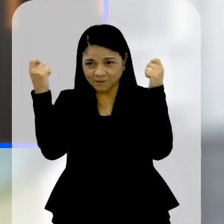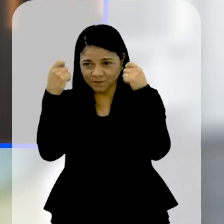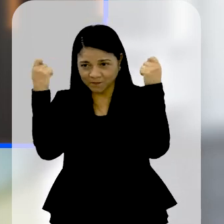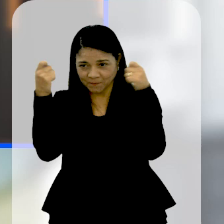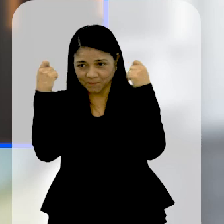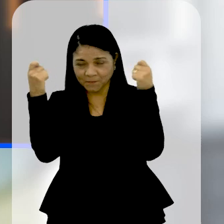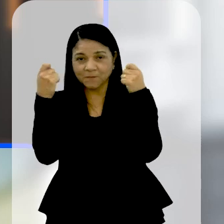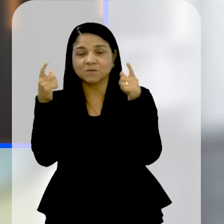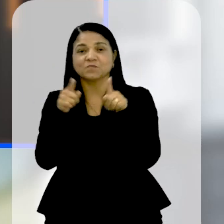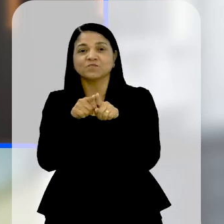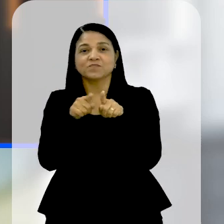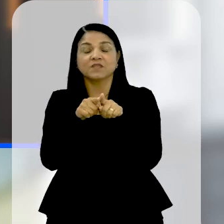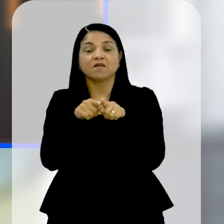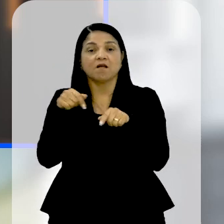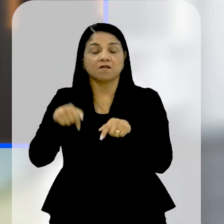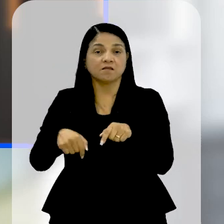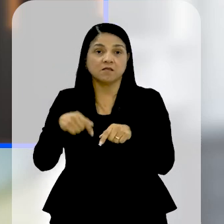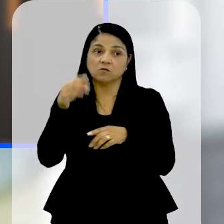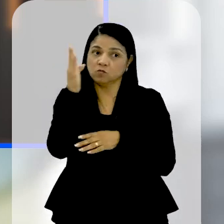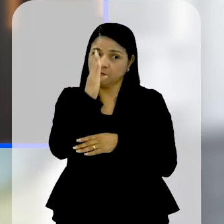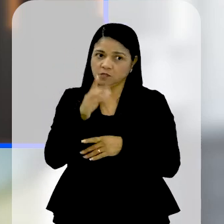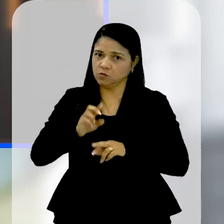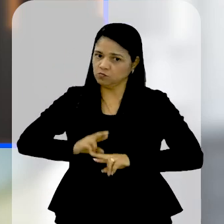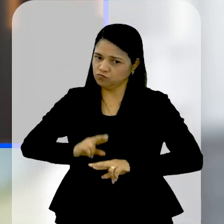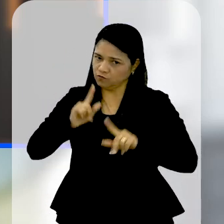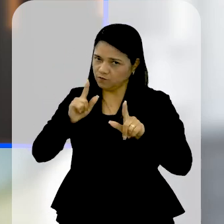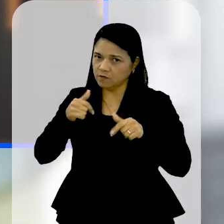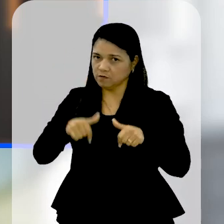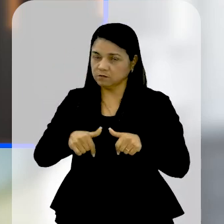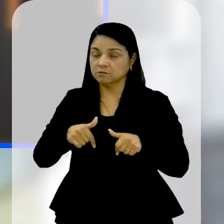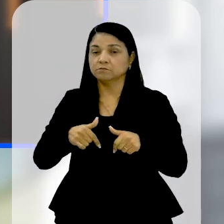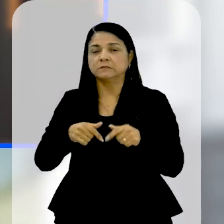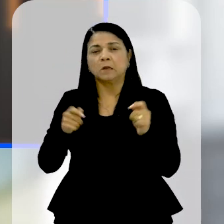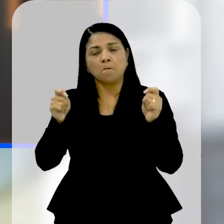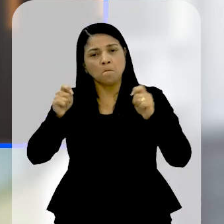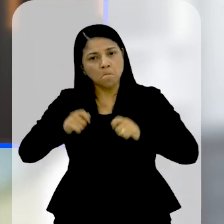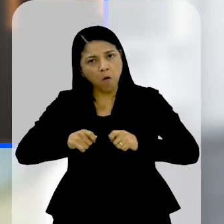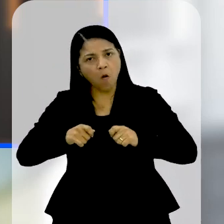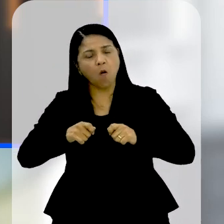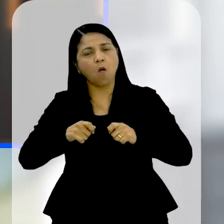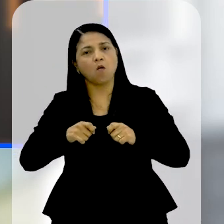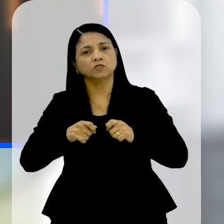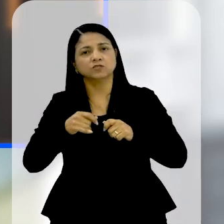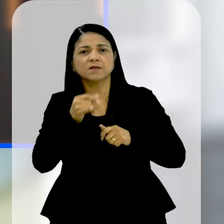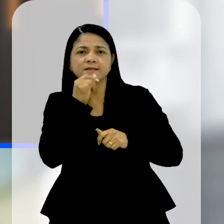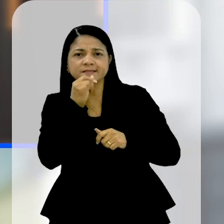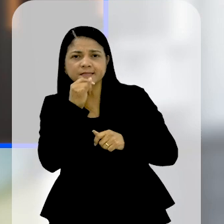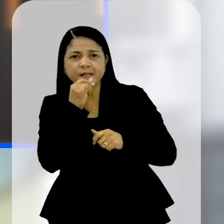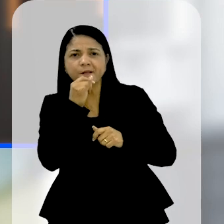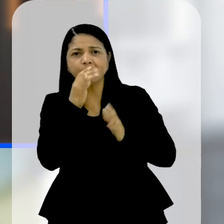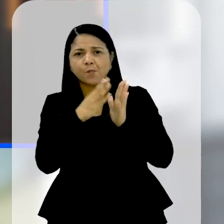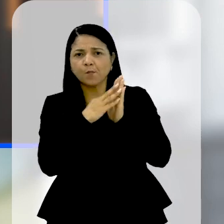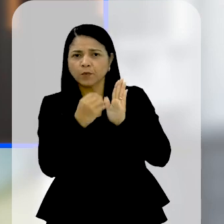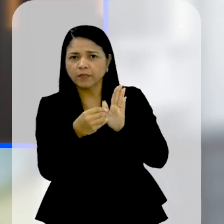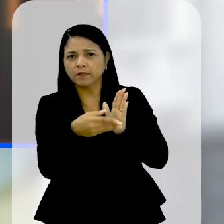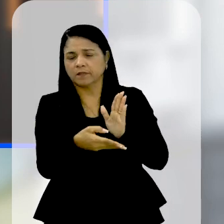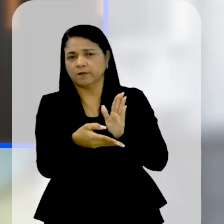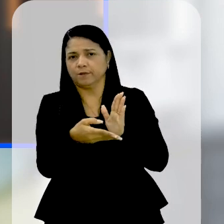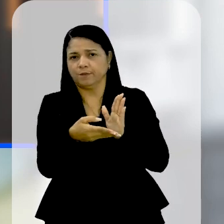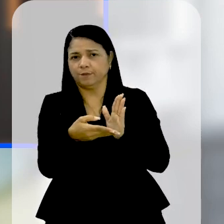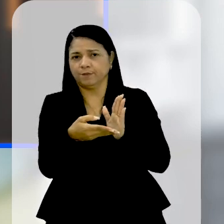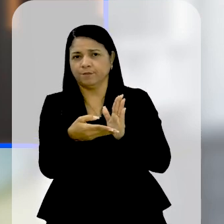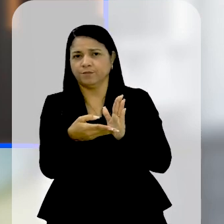população imensa. Aqui no Brasil, felizmente, não. Mas a gente pode usar isso como exemplo,